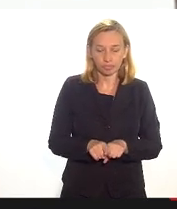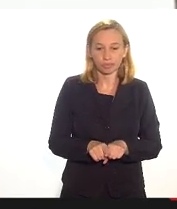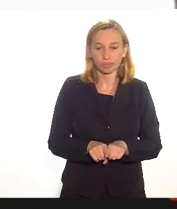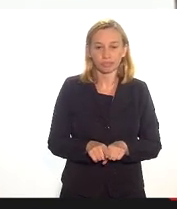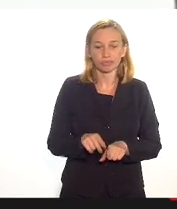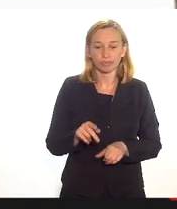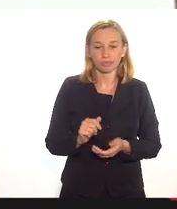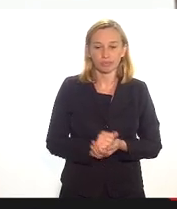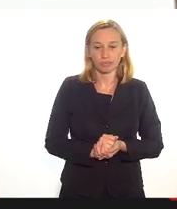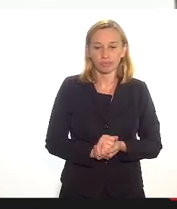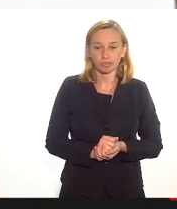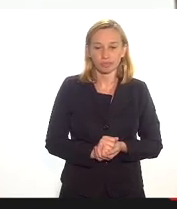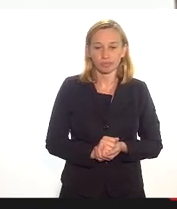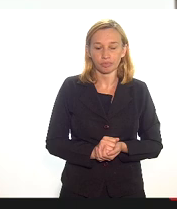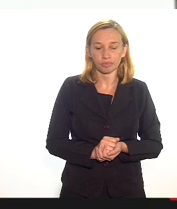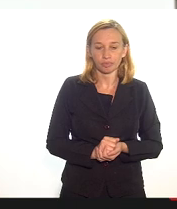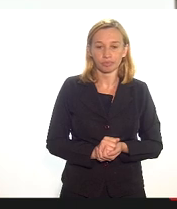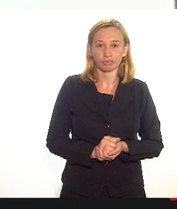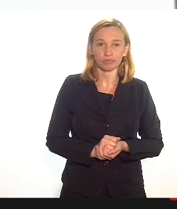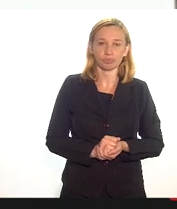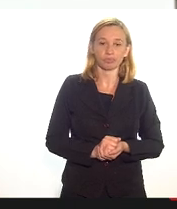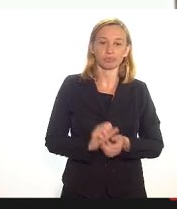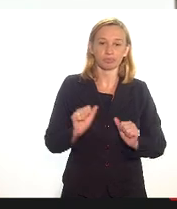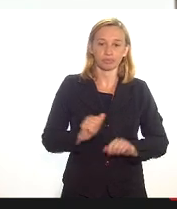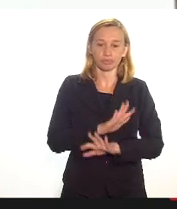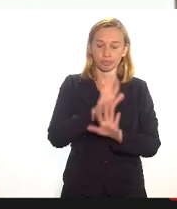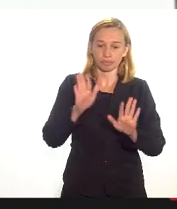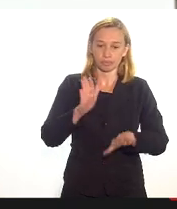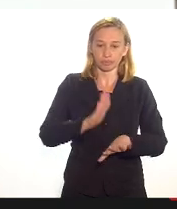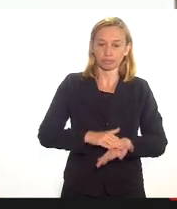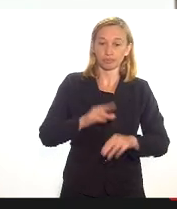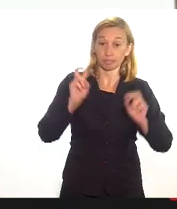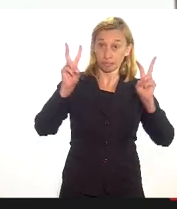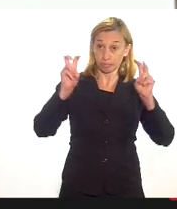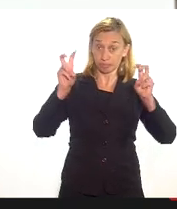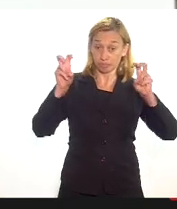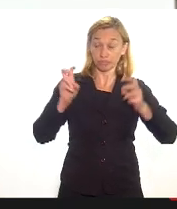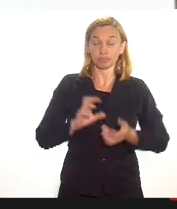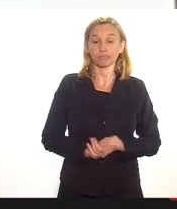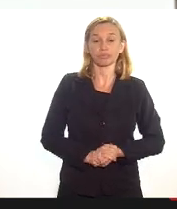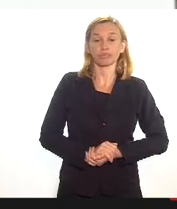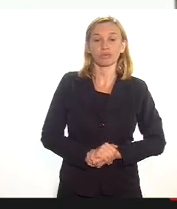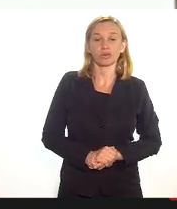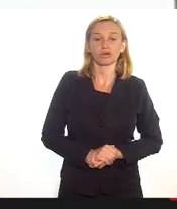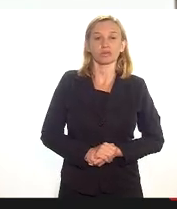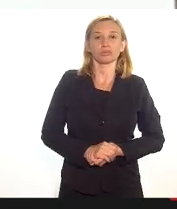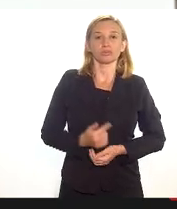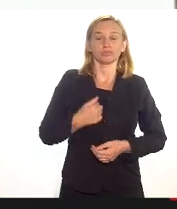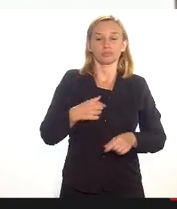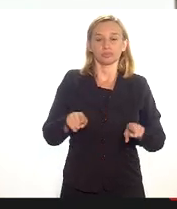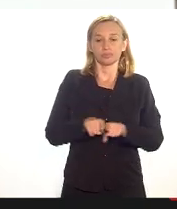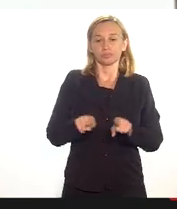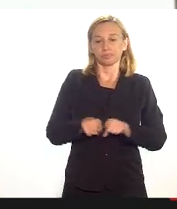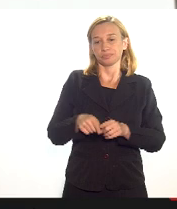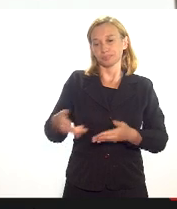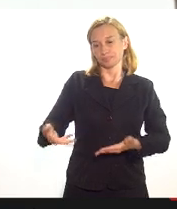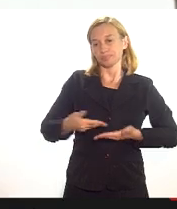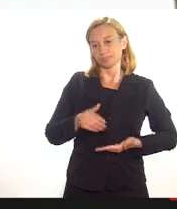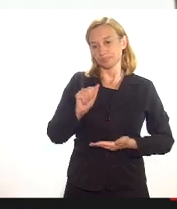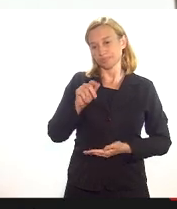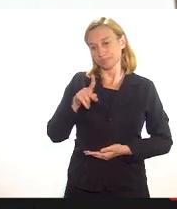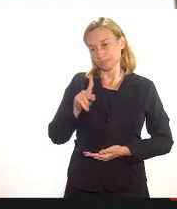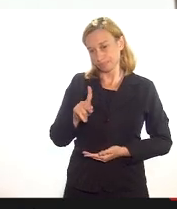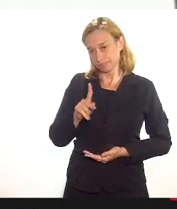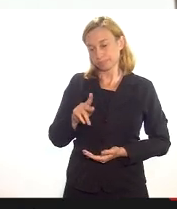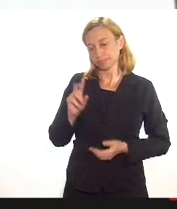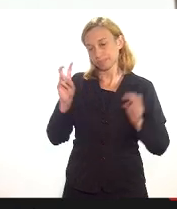exposições, evidentemente, aí são mais, um pouco mais sucintas, né? Que eu também vou convidar a NP